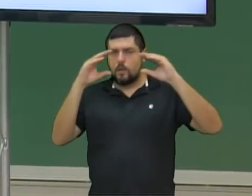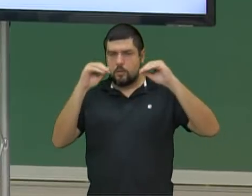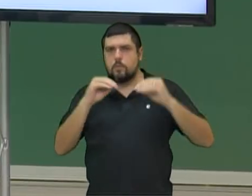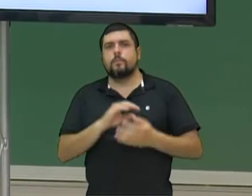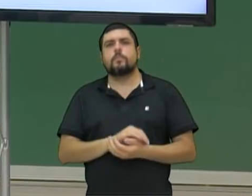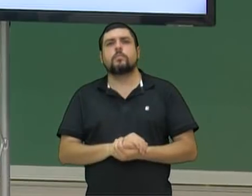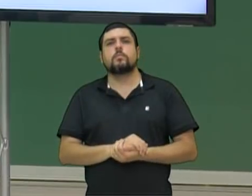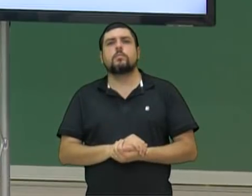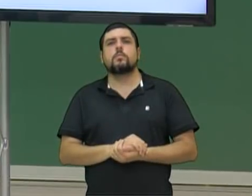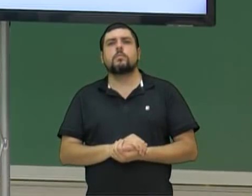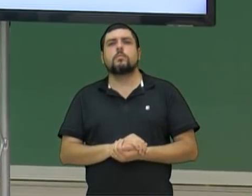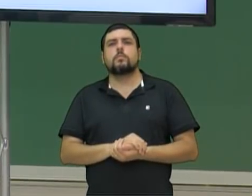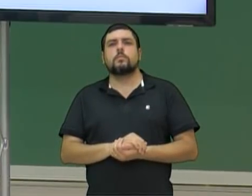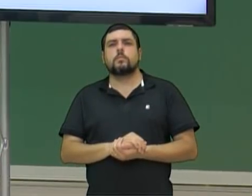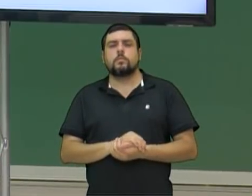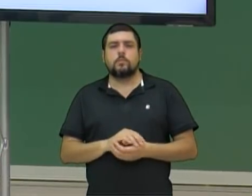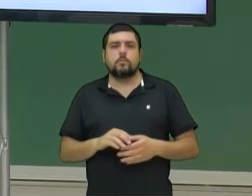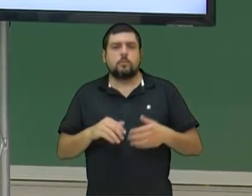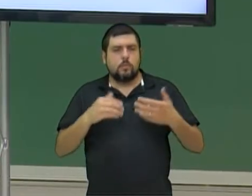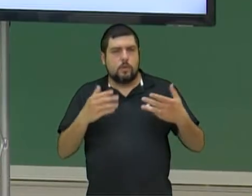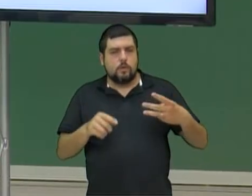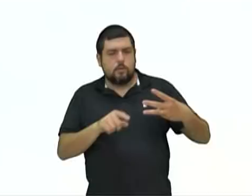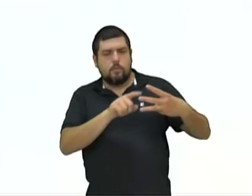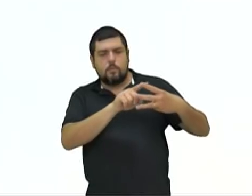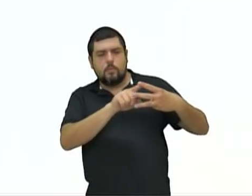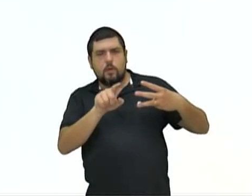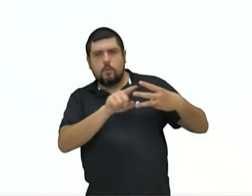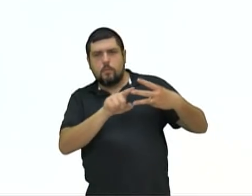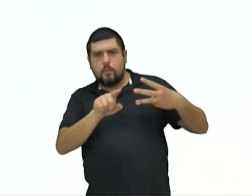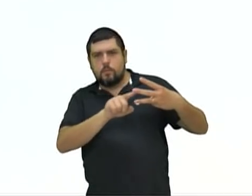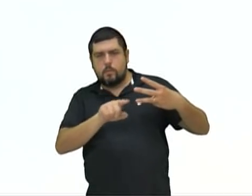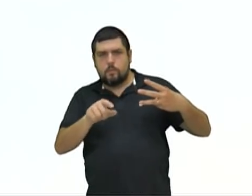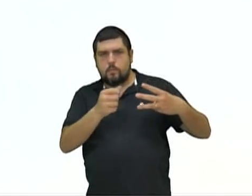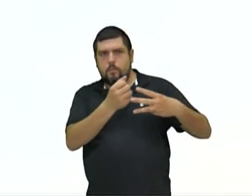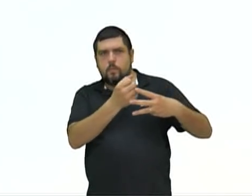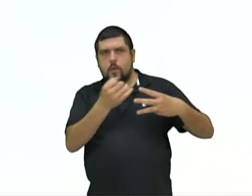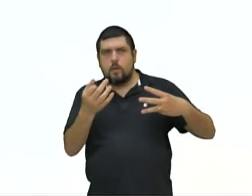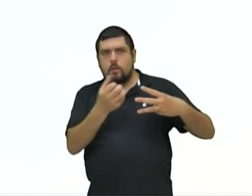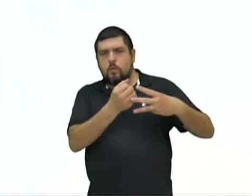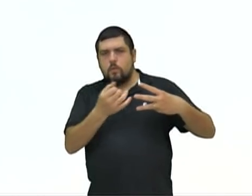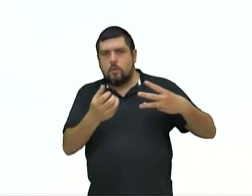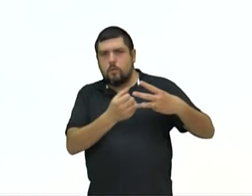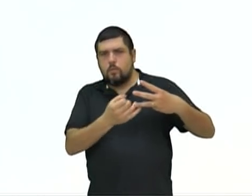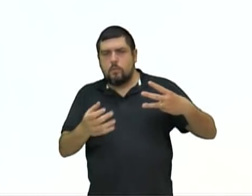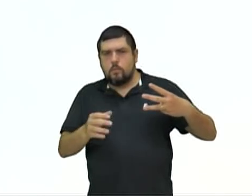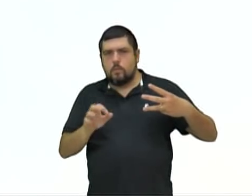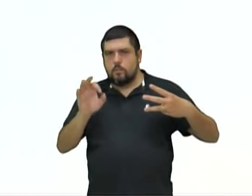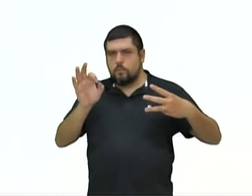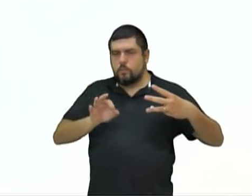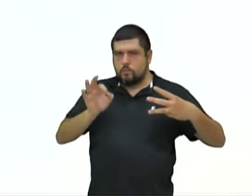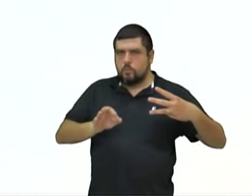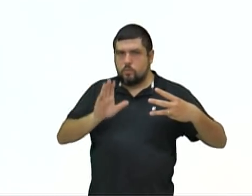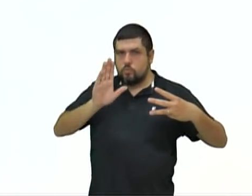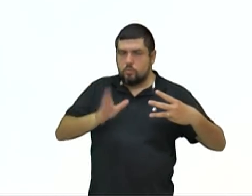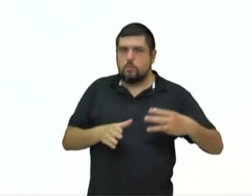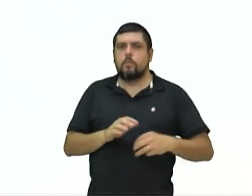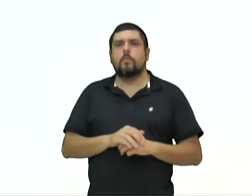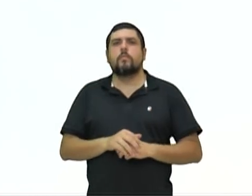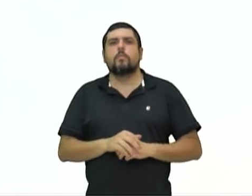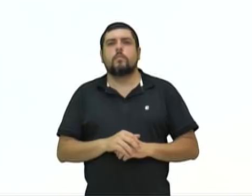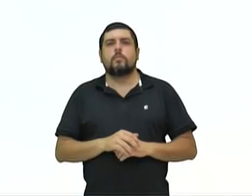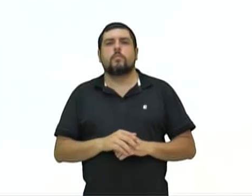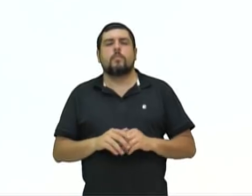Nesse caso, ó, com base nos dados, aparecem no gráfico a seguir. Então, percebam bem,